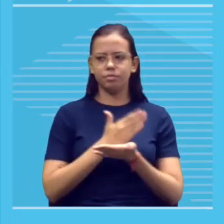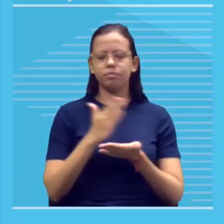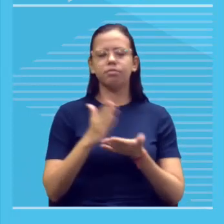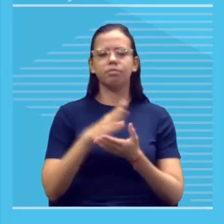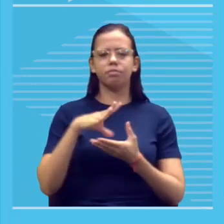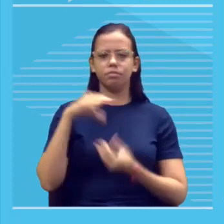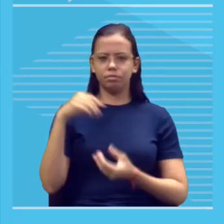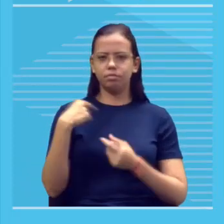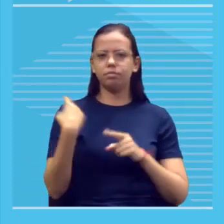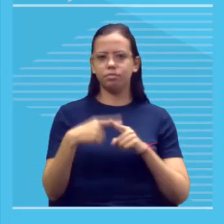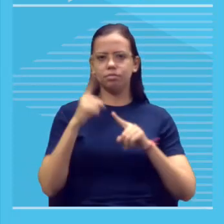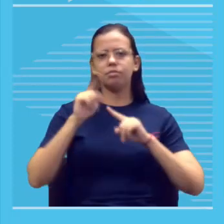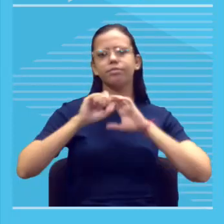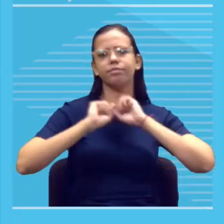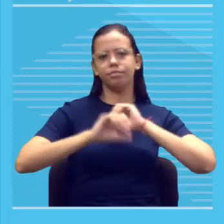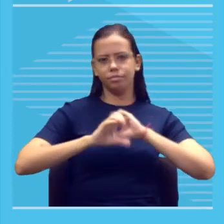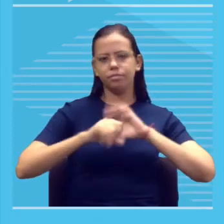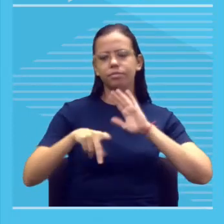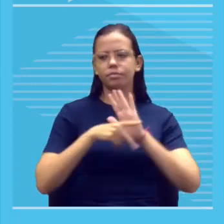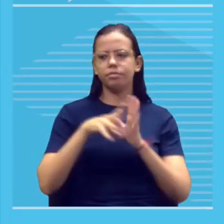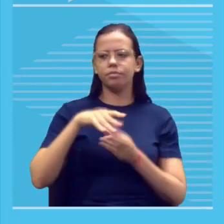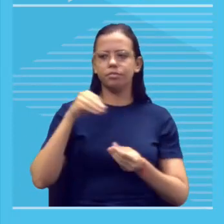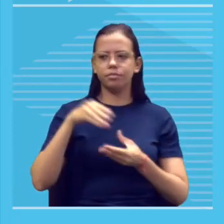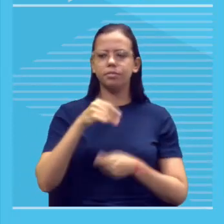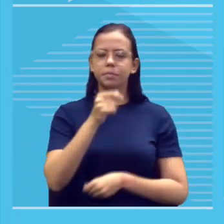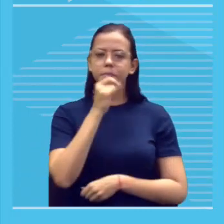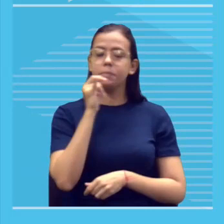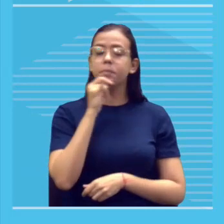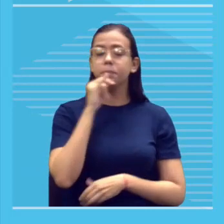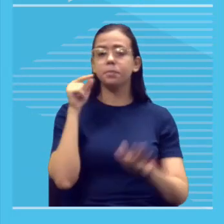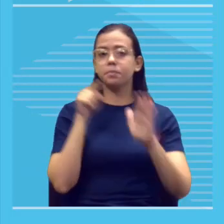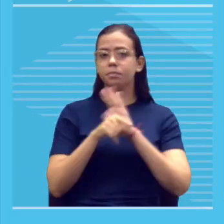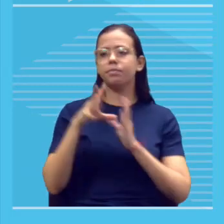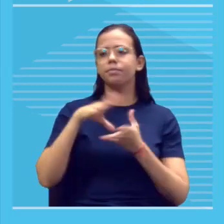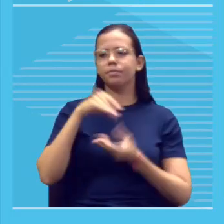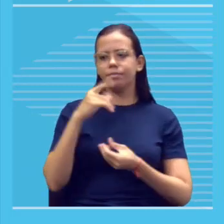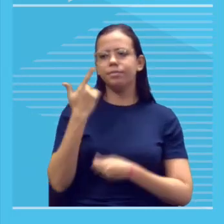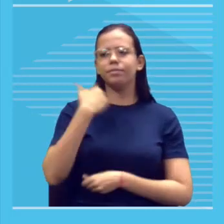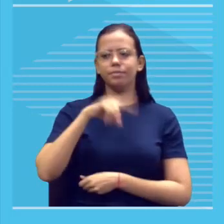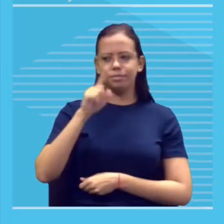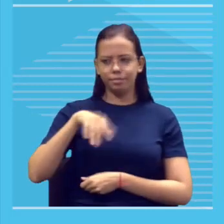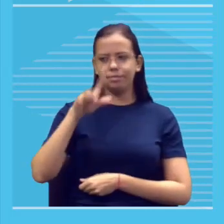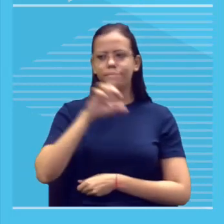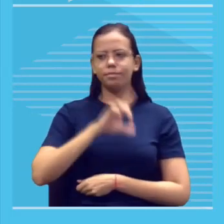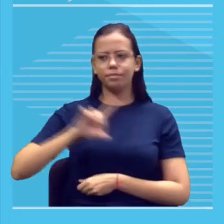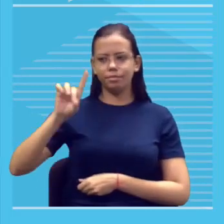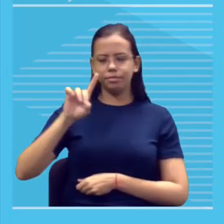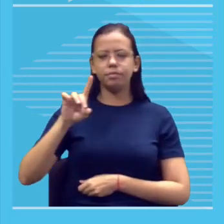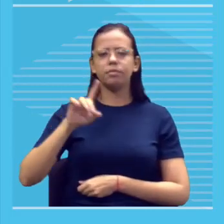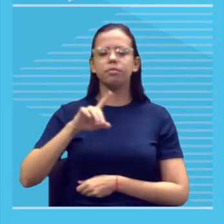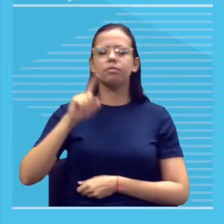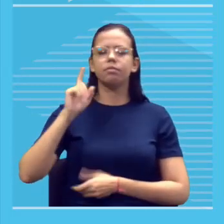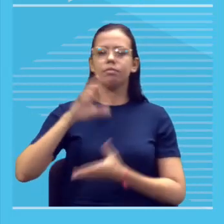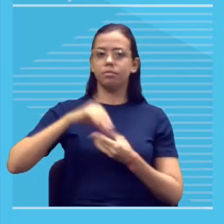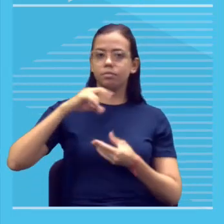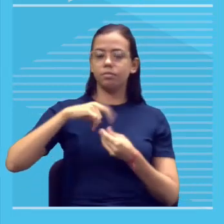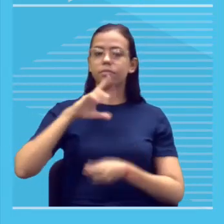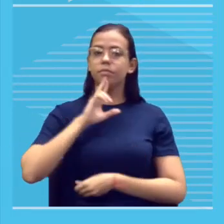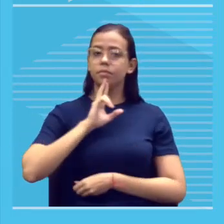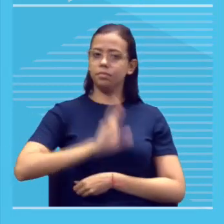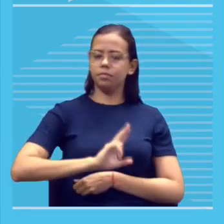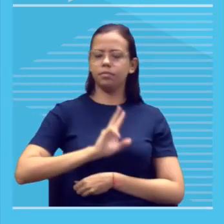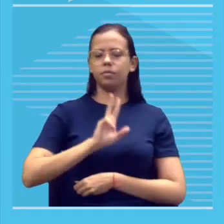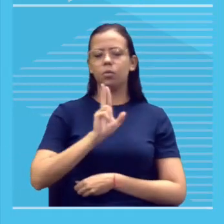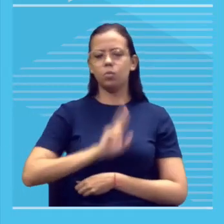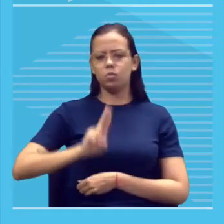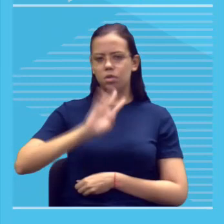respira Ele perguntava né espírito quem é Deus aí o espírito respondia por meio da pessoa